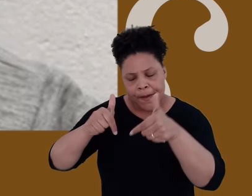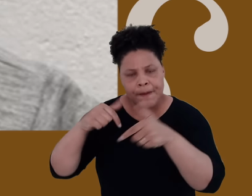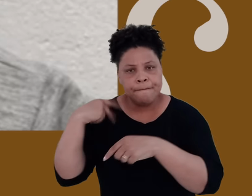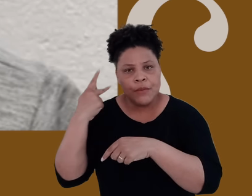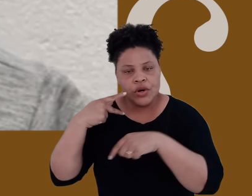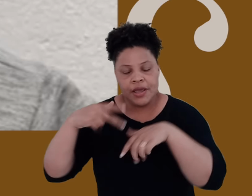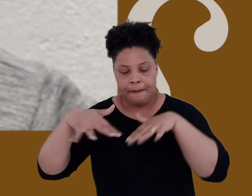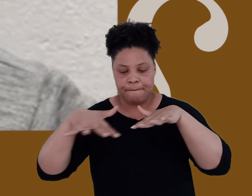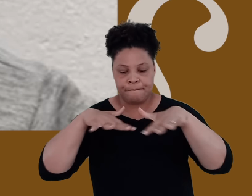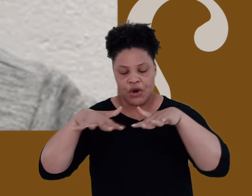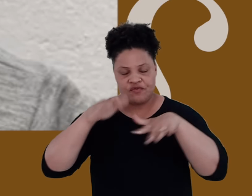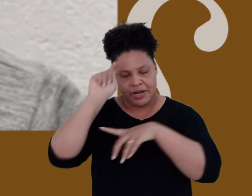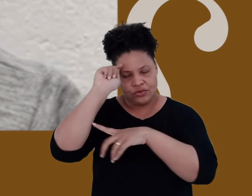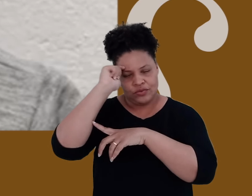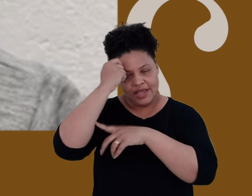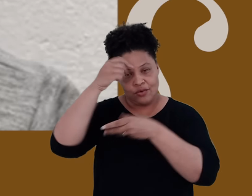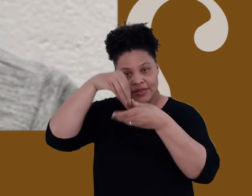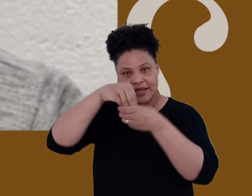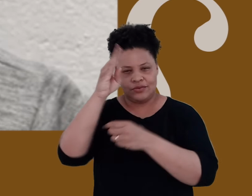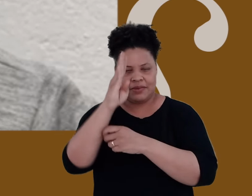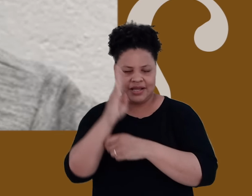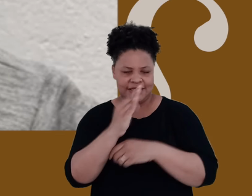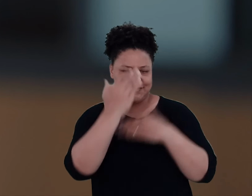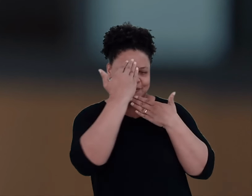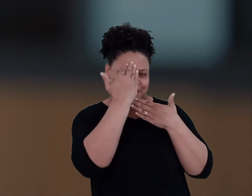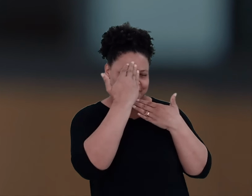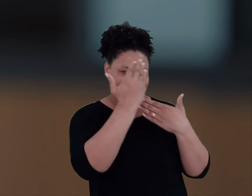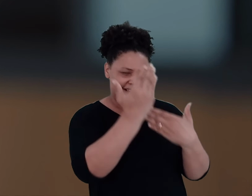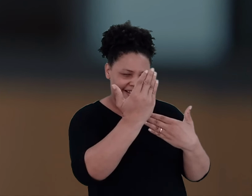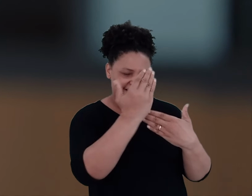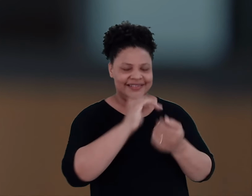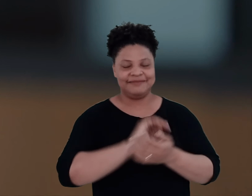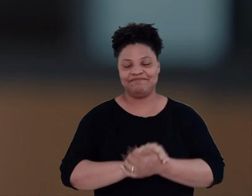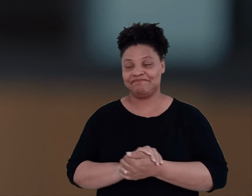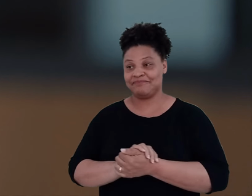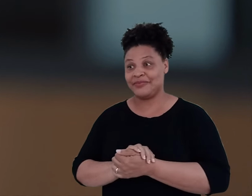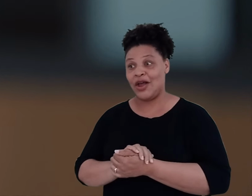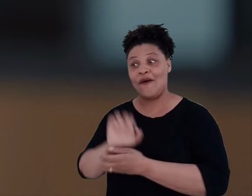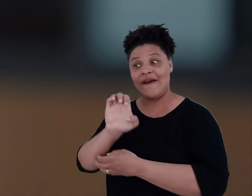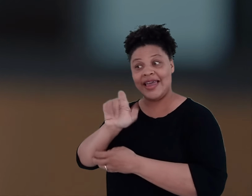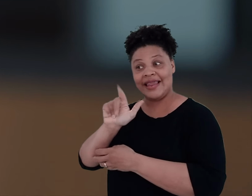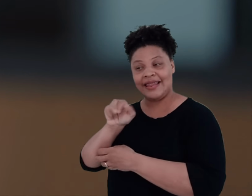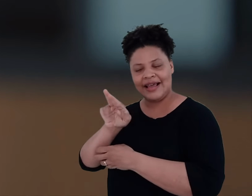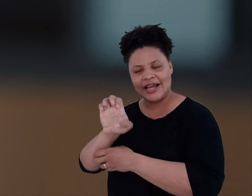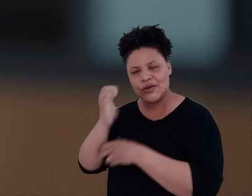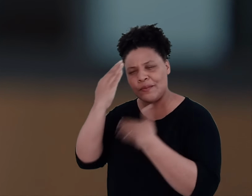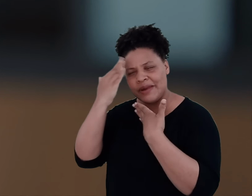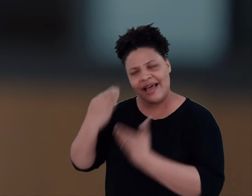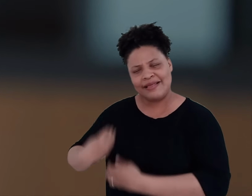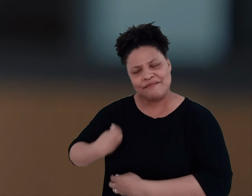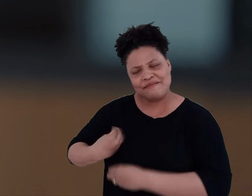do movimento negro brasileiro? Muito obrigado. Elaine, obrigado por estar aqui conosco.